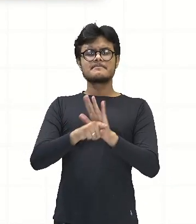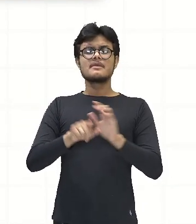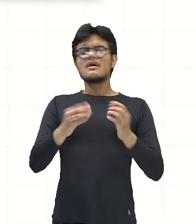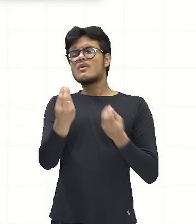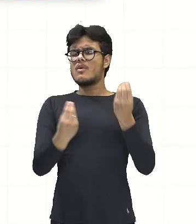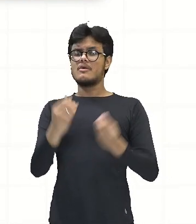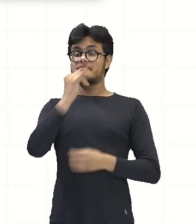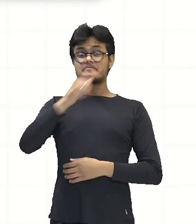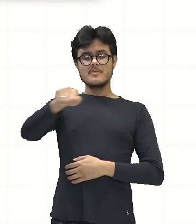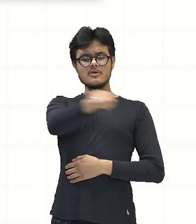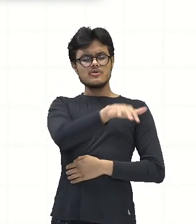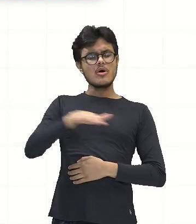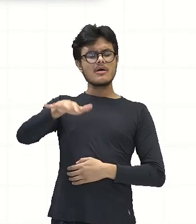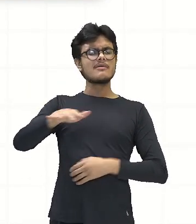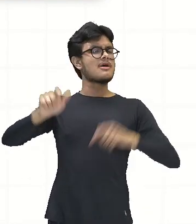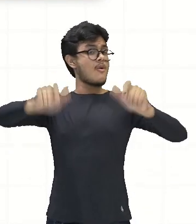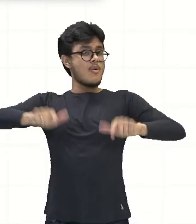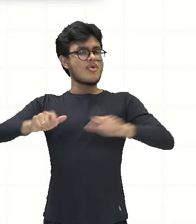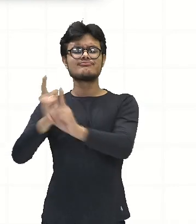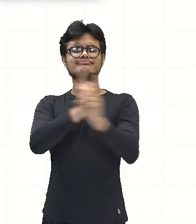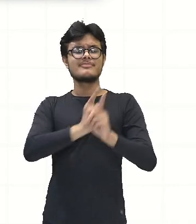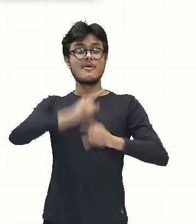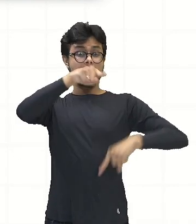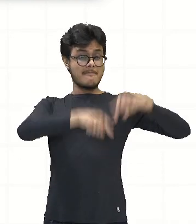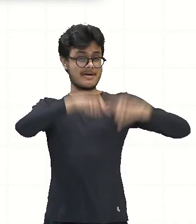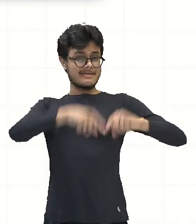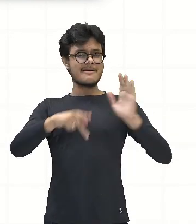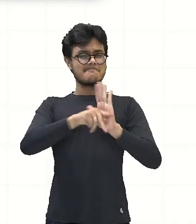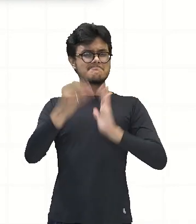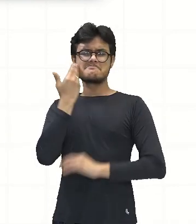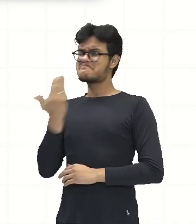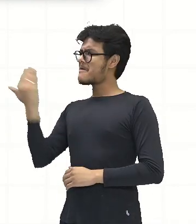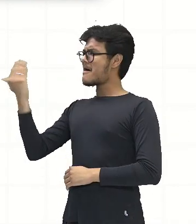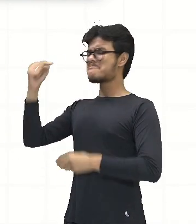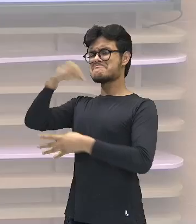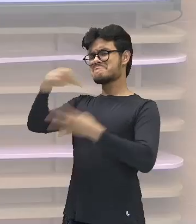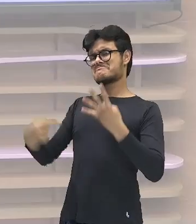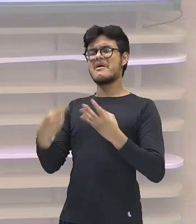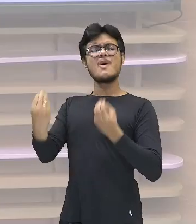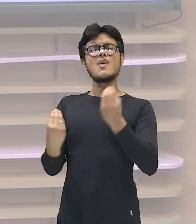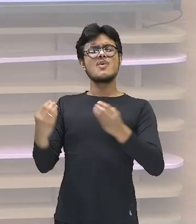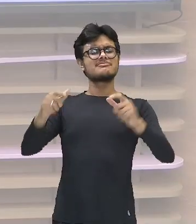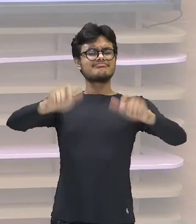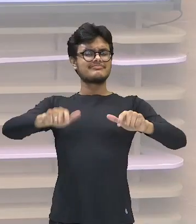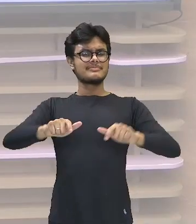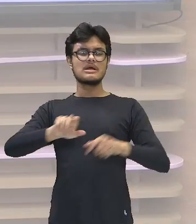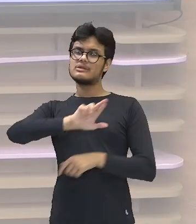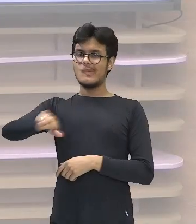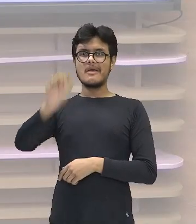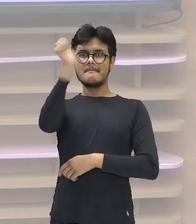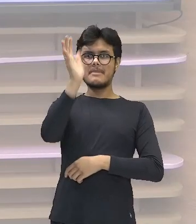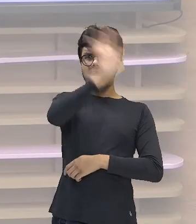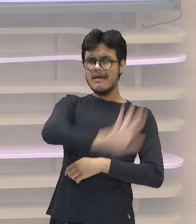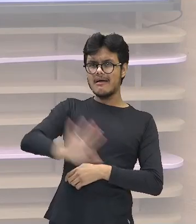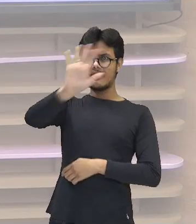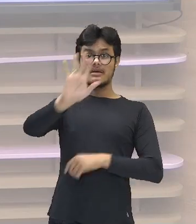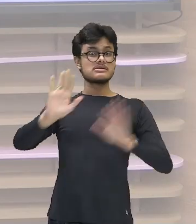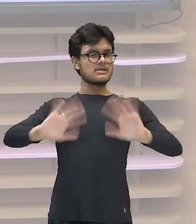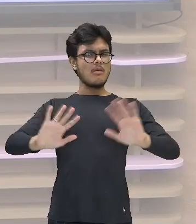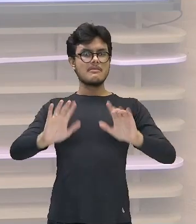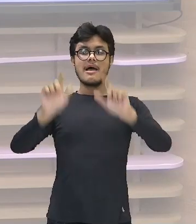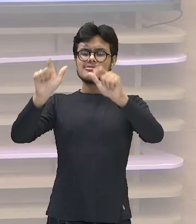bom? Onde esses itens eles foram explorados, não foi ali em todo o território brasileiro.